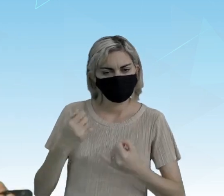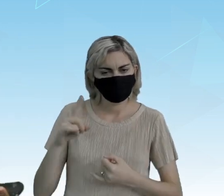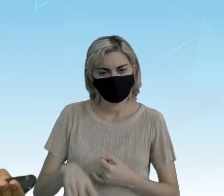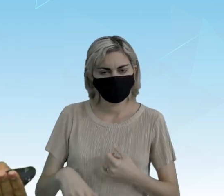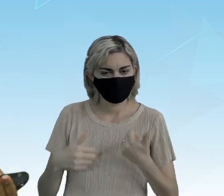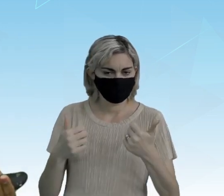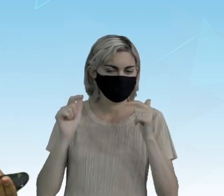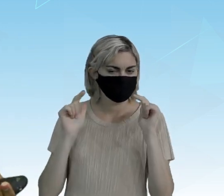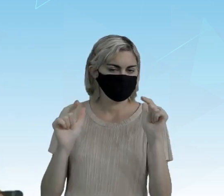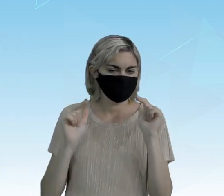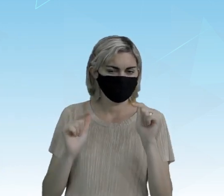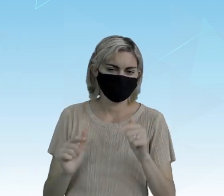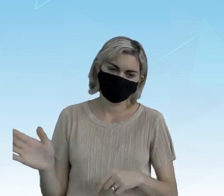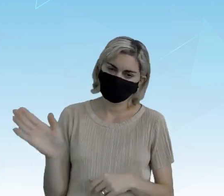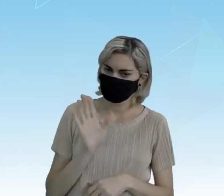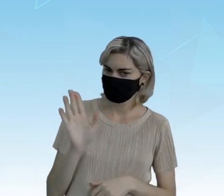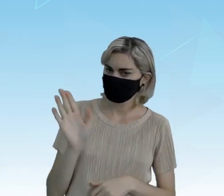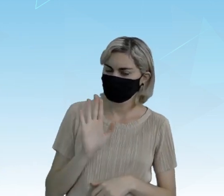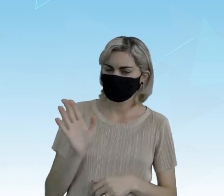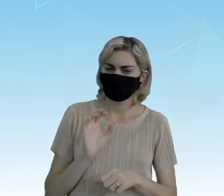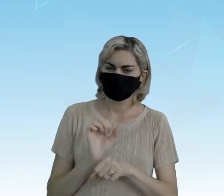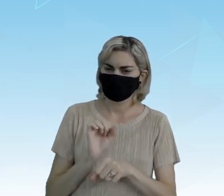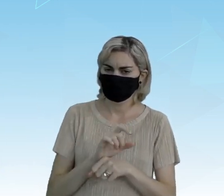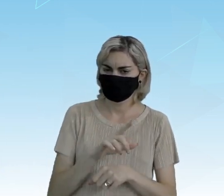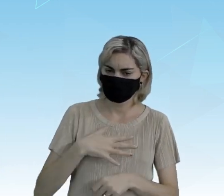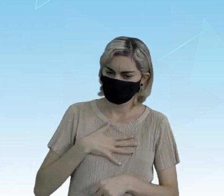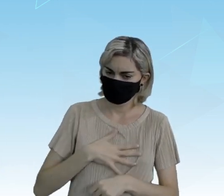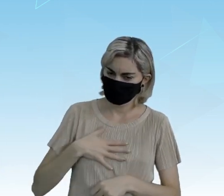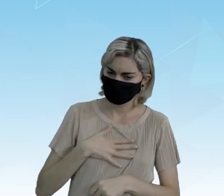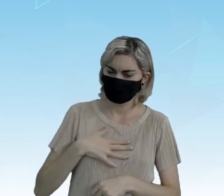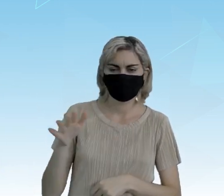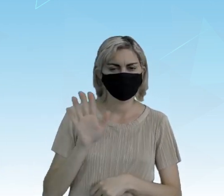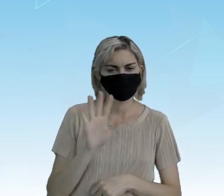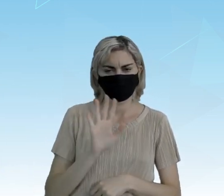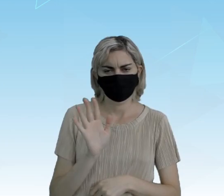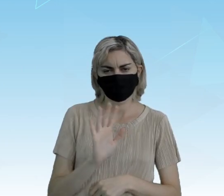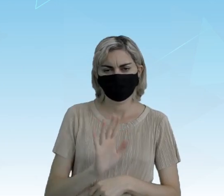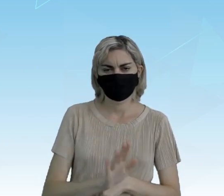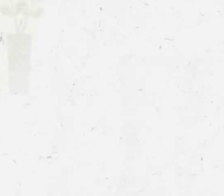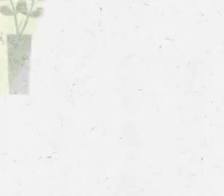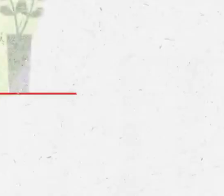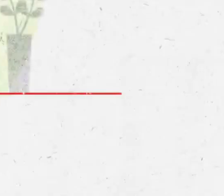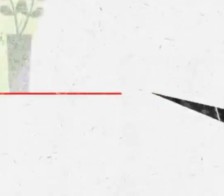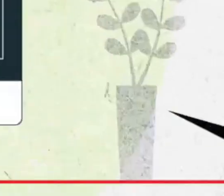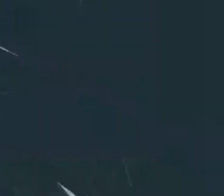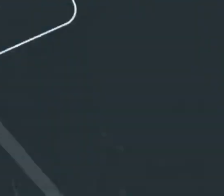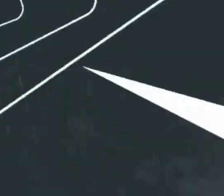muito divertido, pessoal. Espero que vocês tenham gostado da aula e até a próxima!